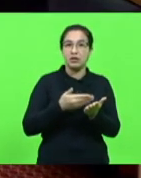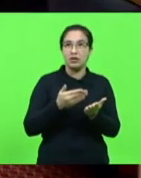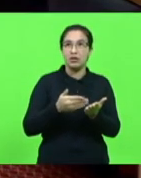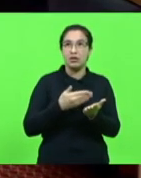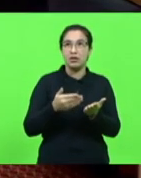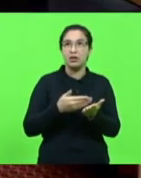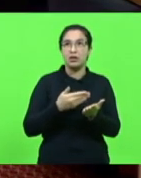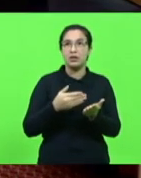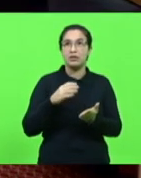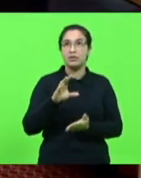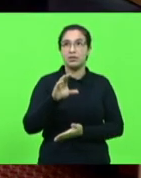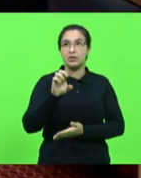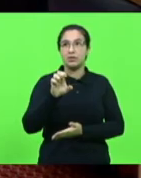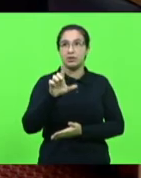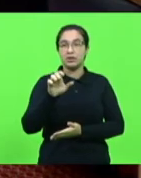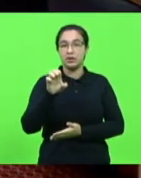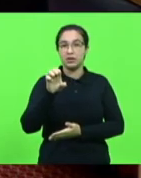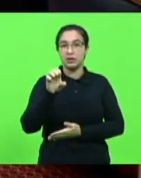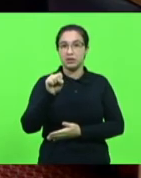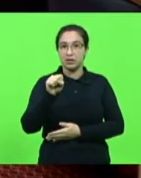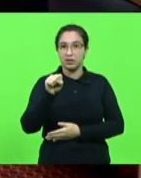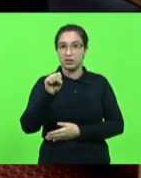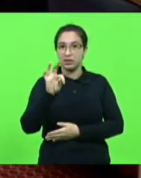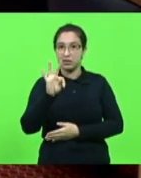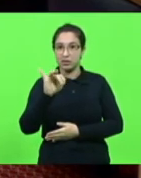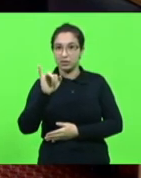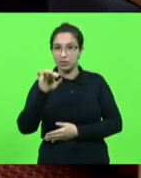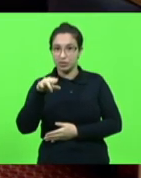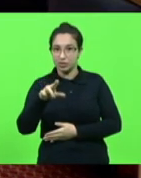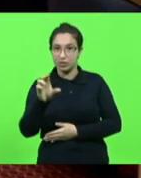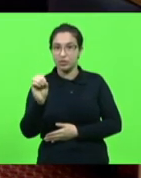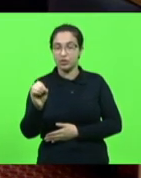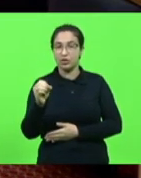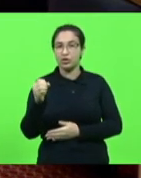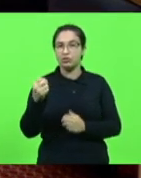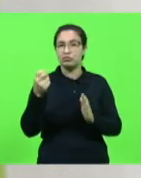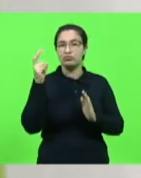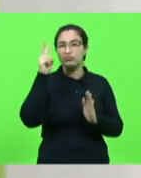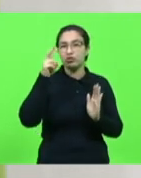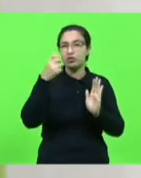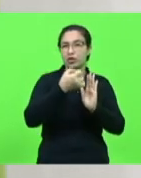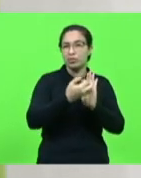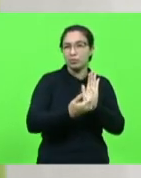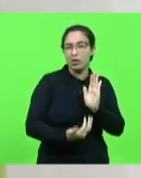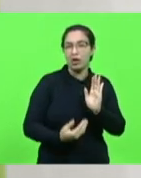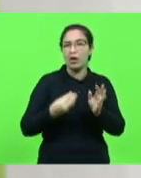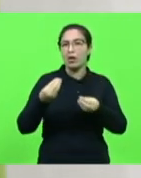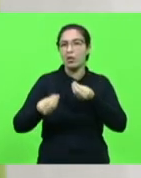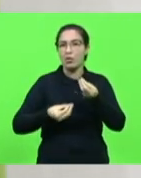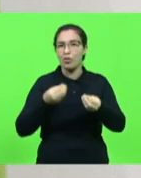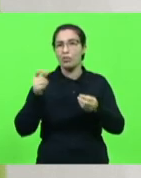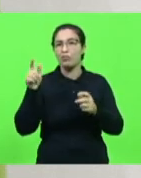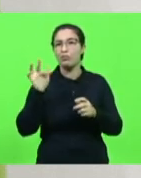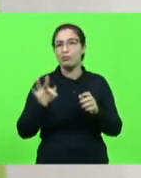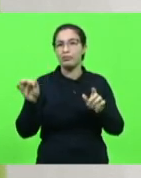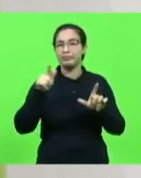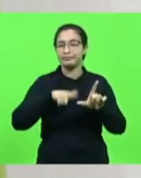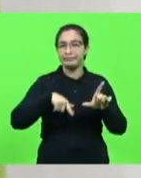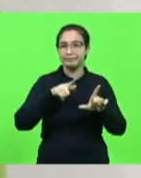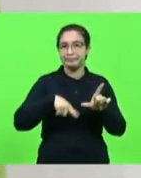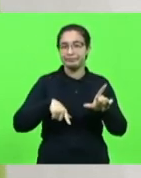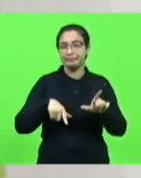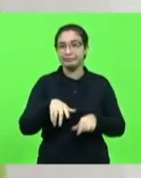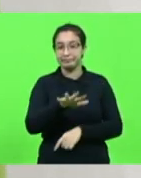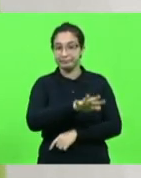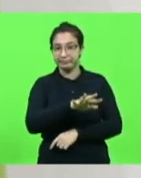Sacchetti, acadêmico Celestino Sacchetti, contando toda a história dos 100 anos da Academia Catarinense de Letras. O senhor precisar, na sua região e seus colegas,